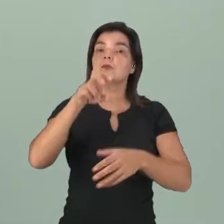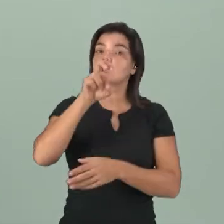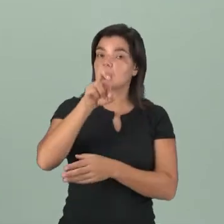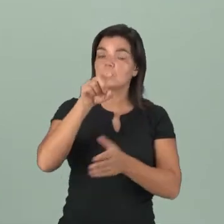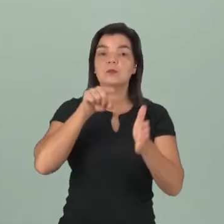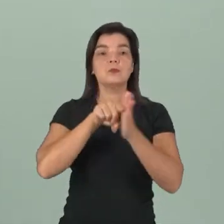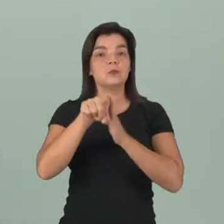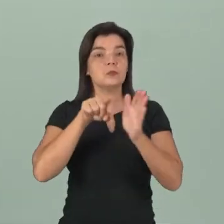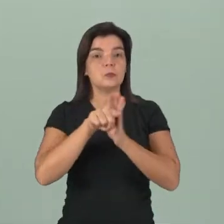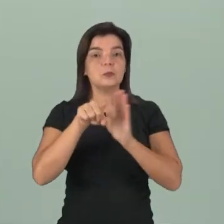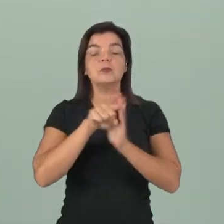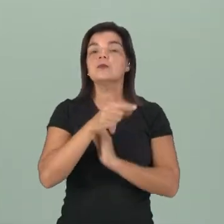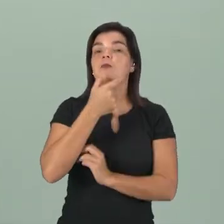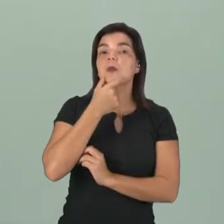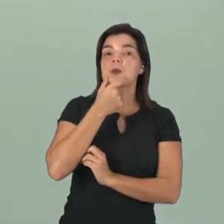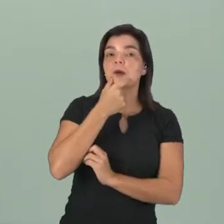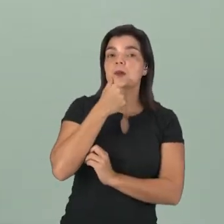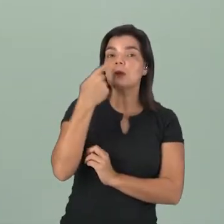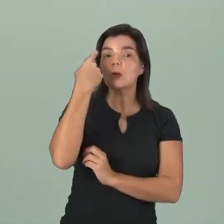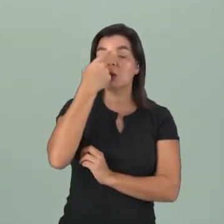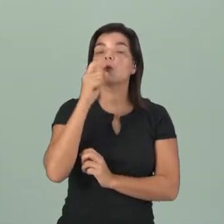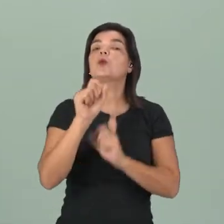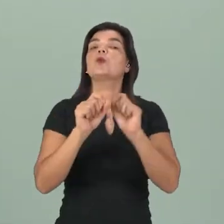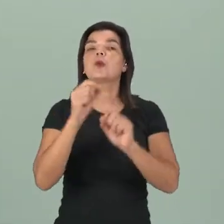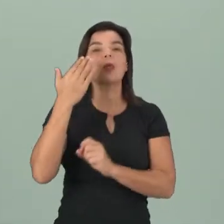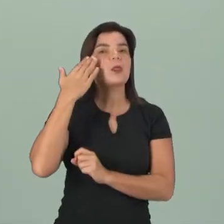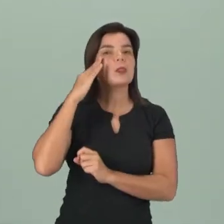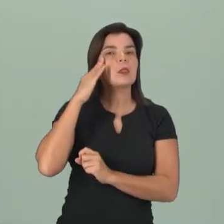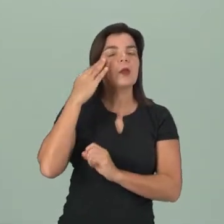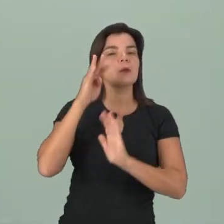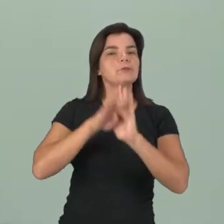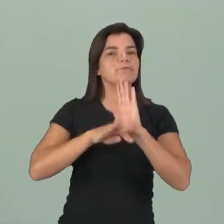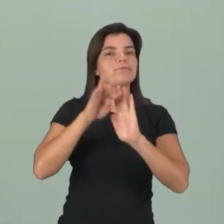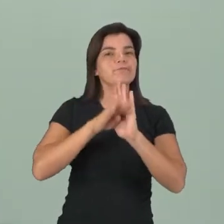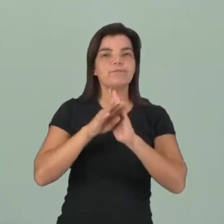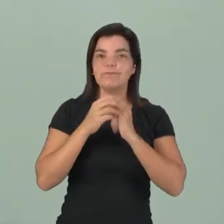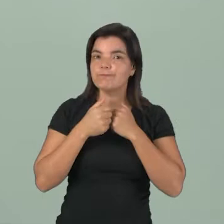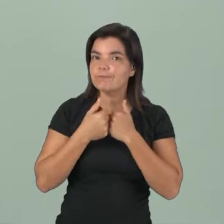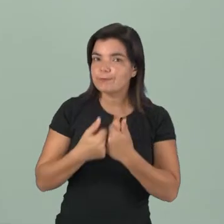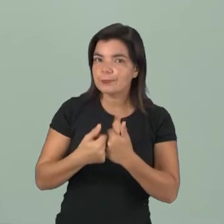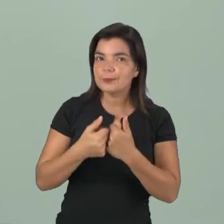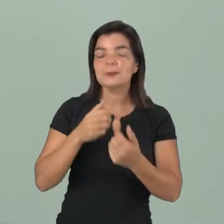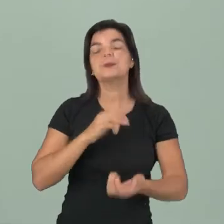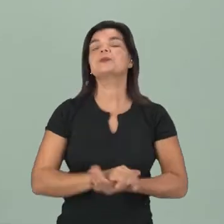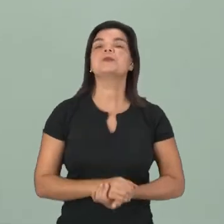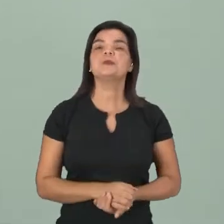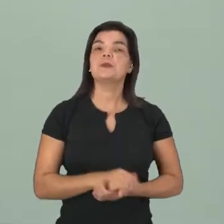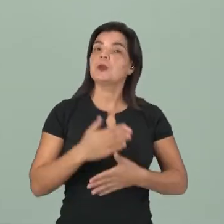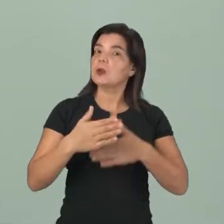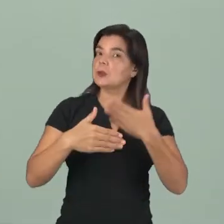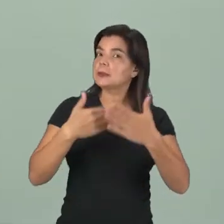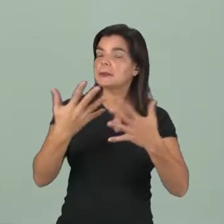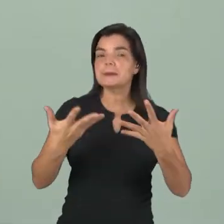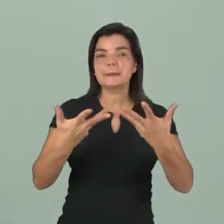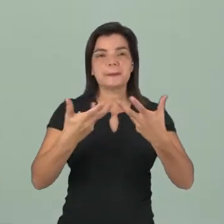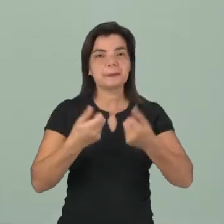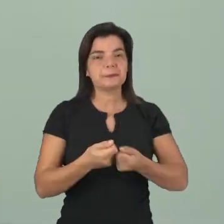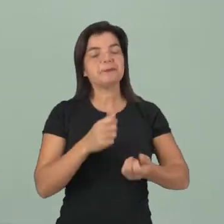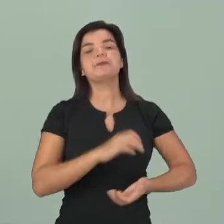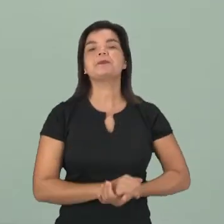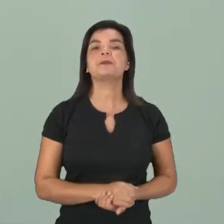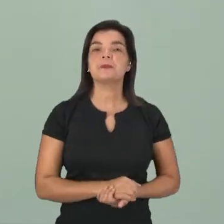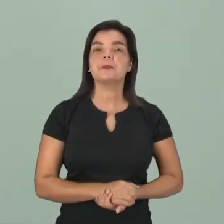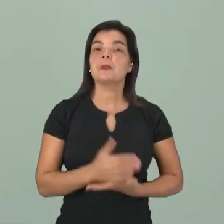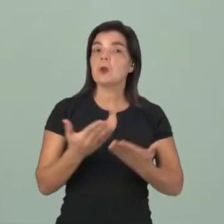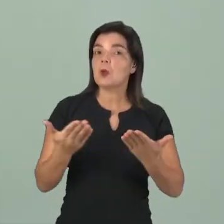ou de inglês ou de espanhol, que vão exigir o que de vocês? Compreensão de texto, tá, galera? Então, desenvolvam essa habilidade. E